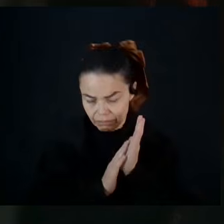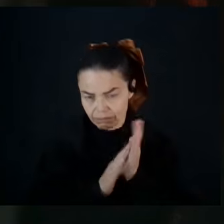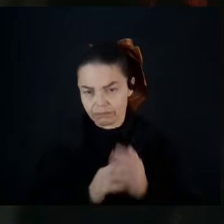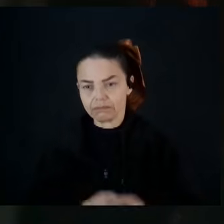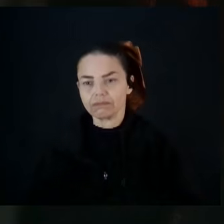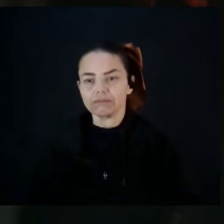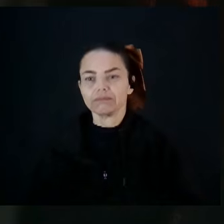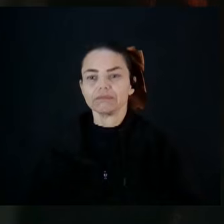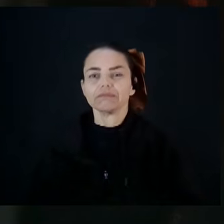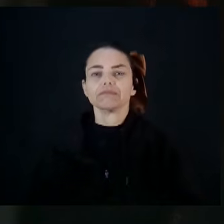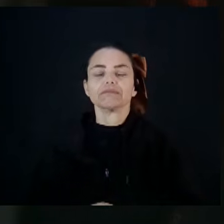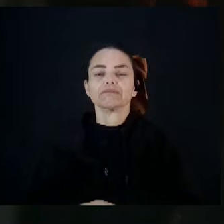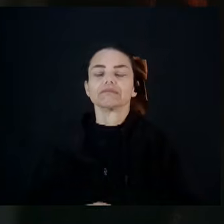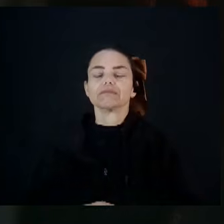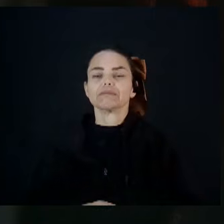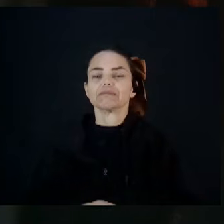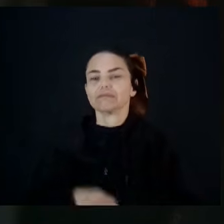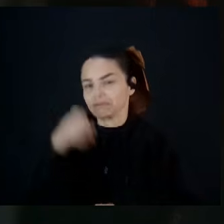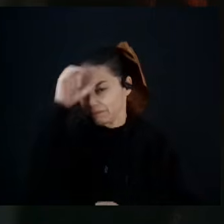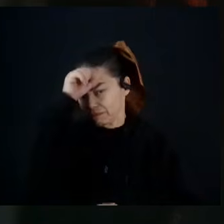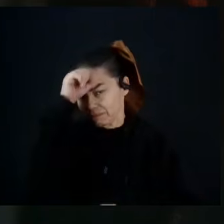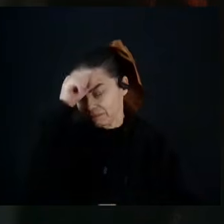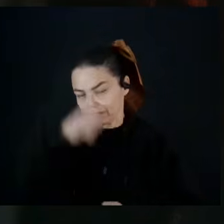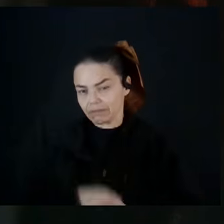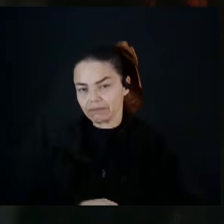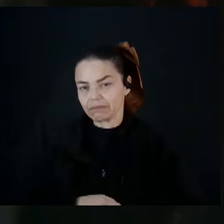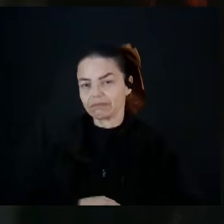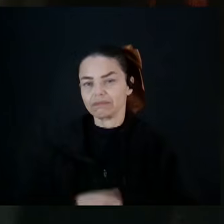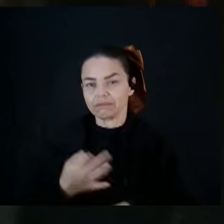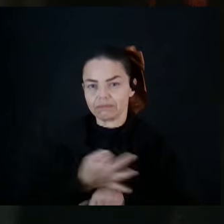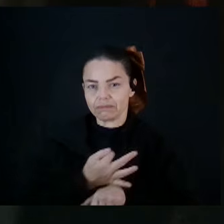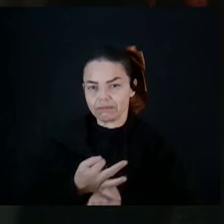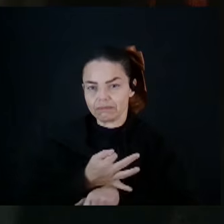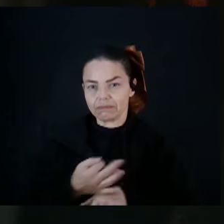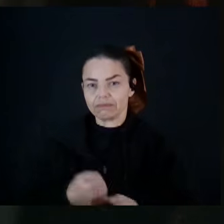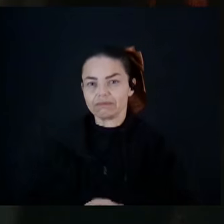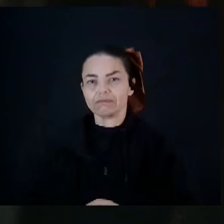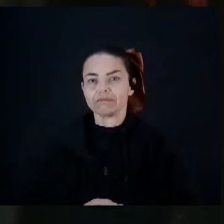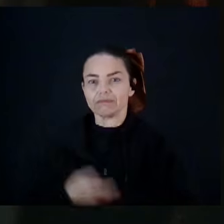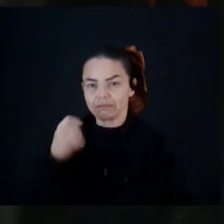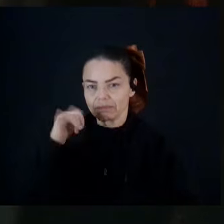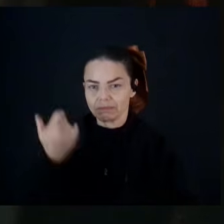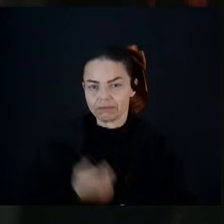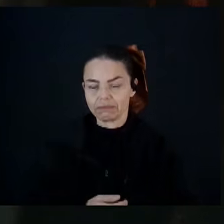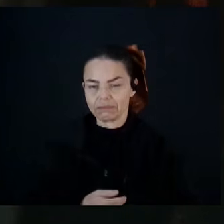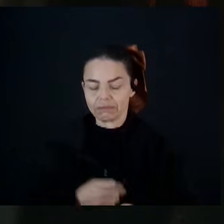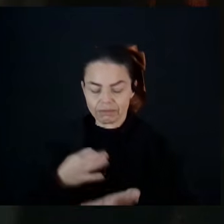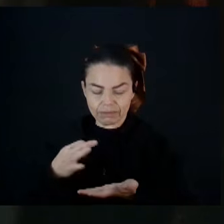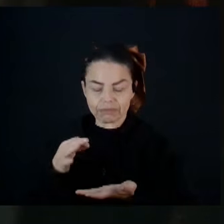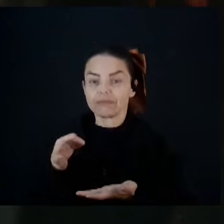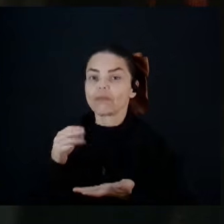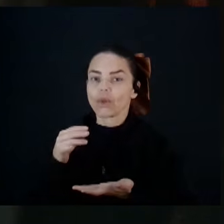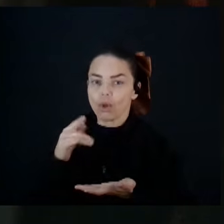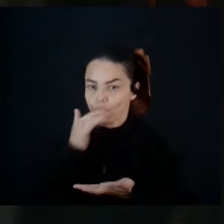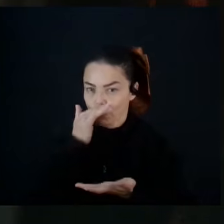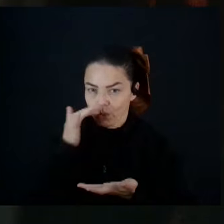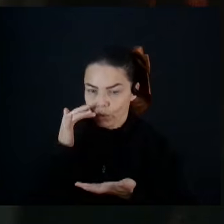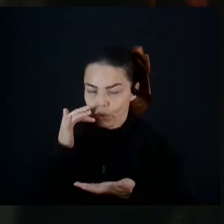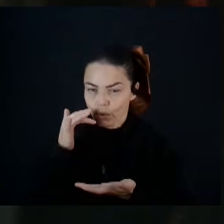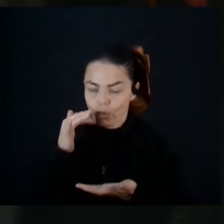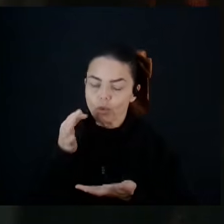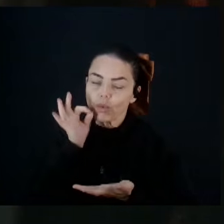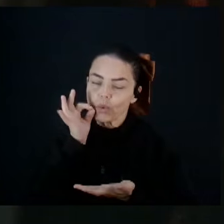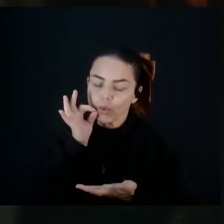aí, aprendemos uma hoje. Aproveita que é feriado, desacelera, pega seu café, né? Isso. Sente a temperatura,